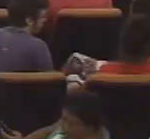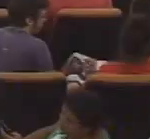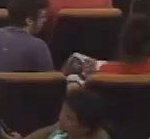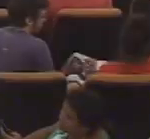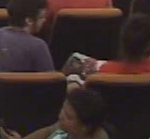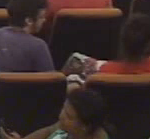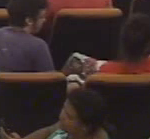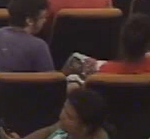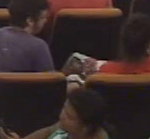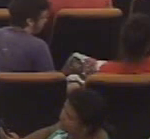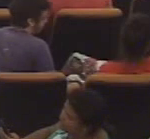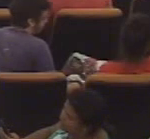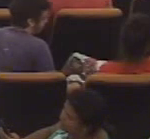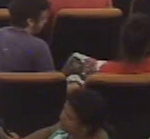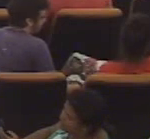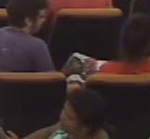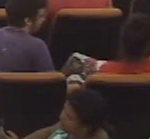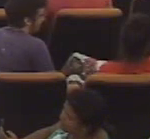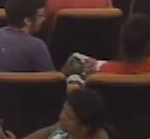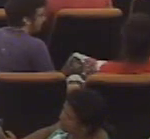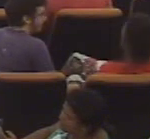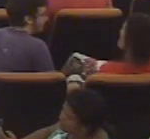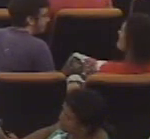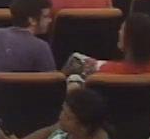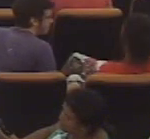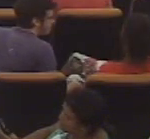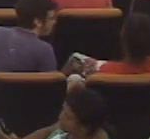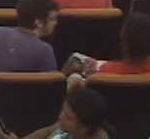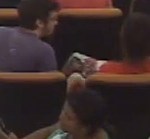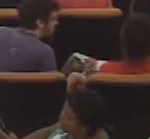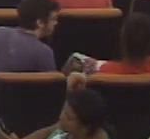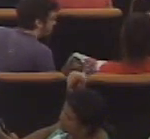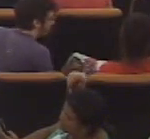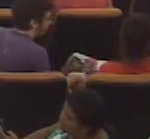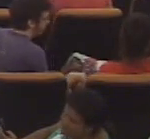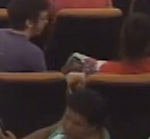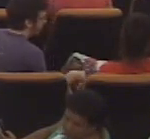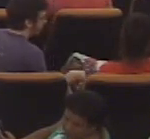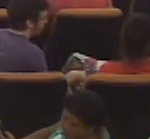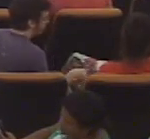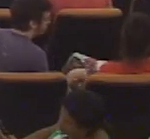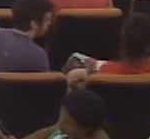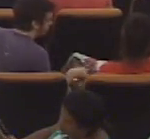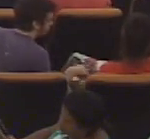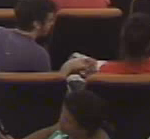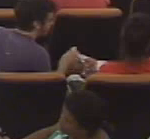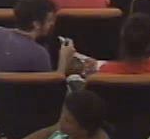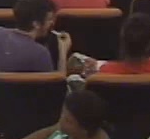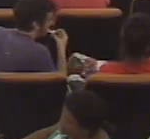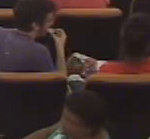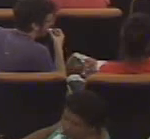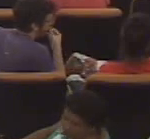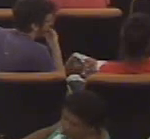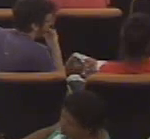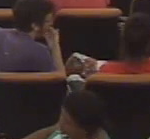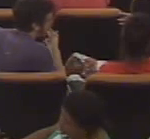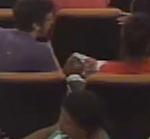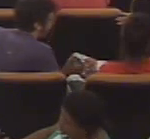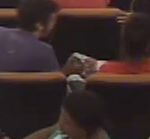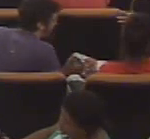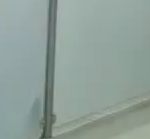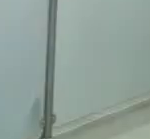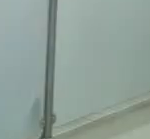votação um atestado médico do vereador André Henrique Tigrão, pedindo o abono